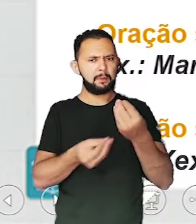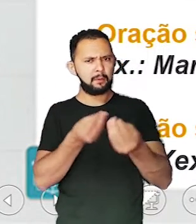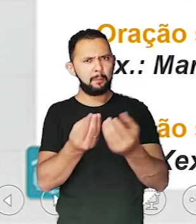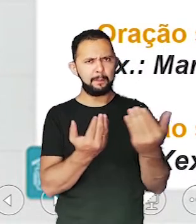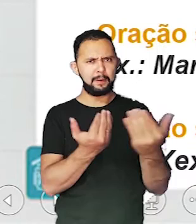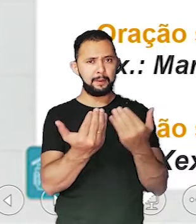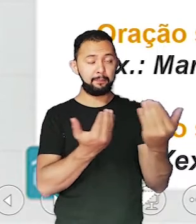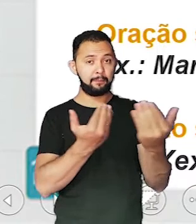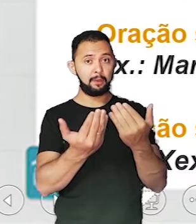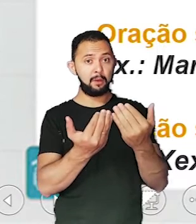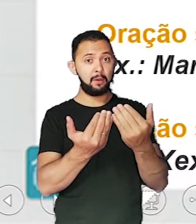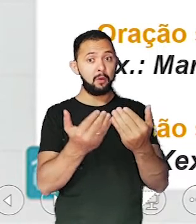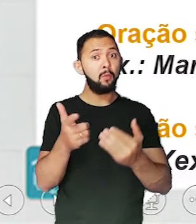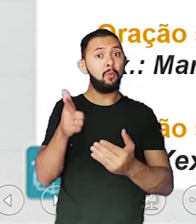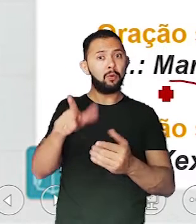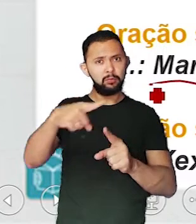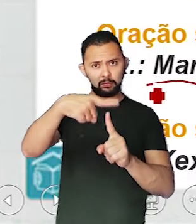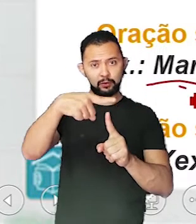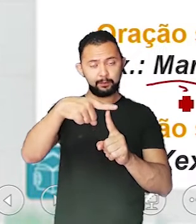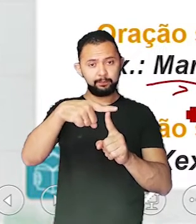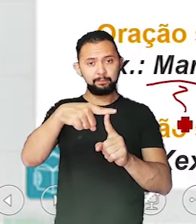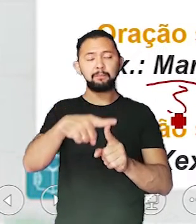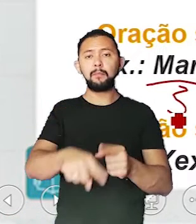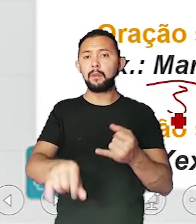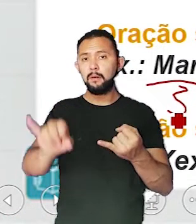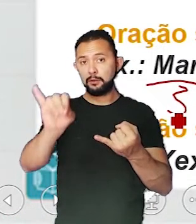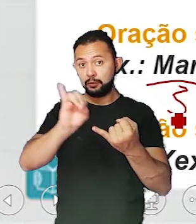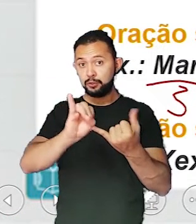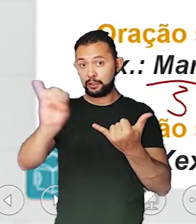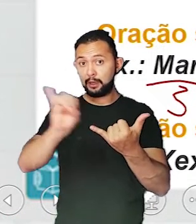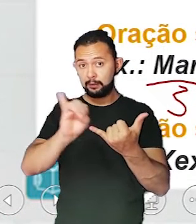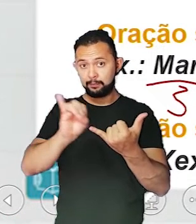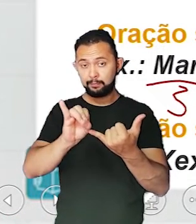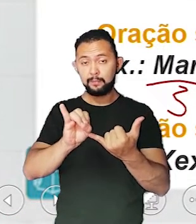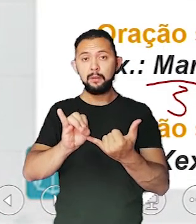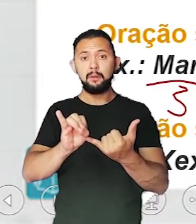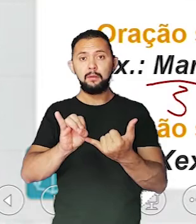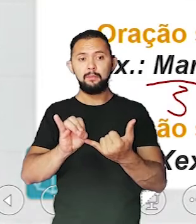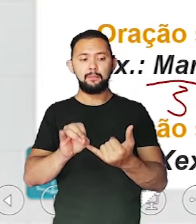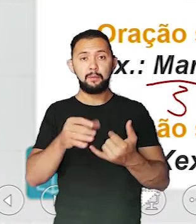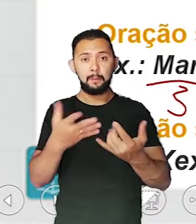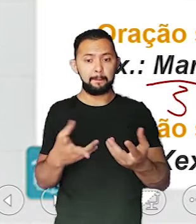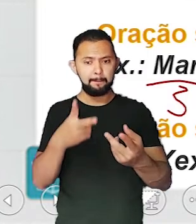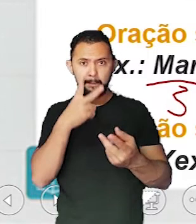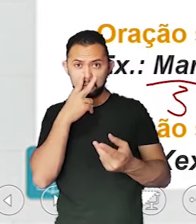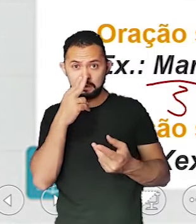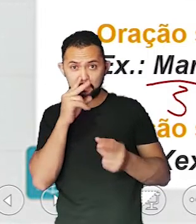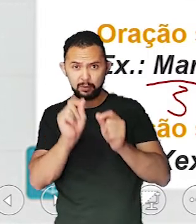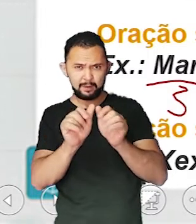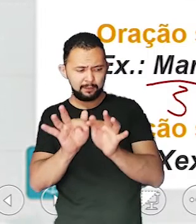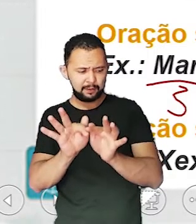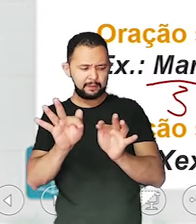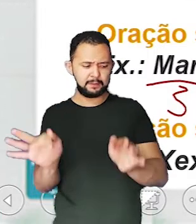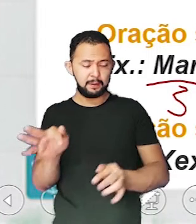Por quê, professor? Veja só, Maria é sujeito. Ficou é verbo. Aí nós